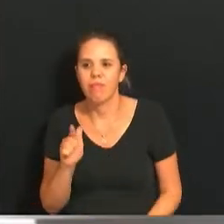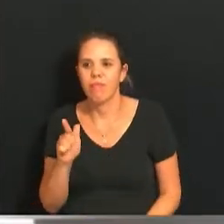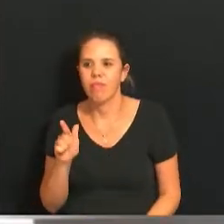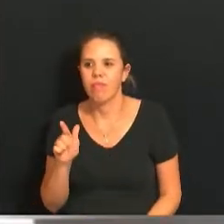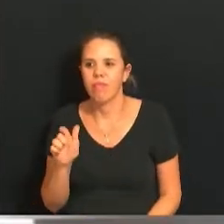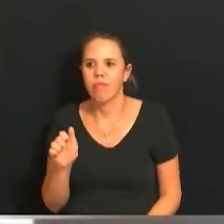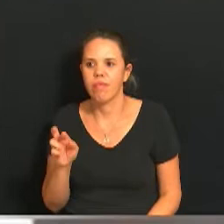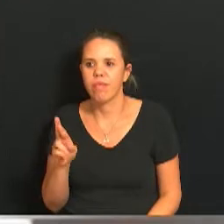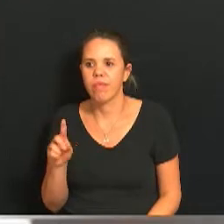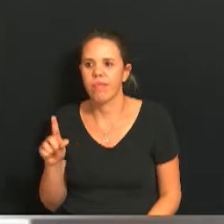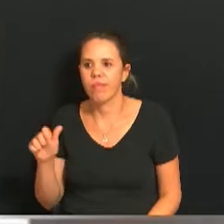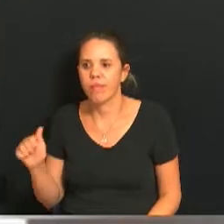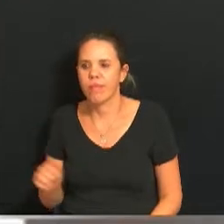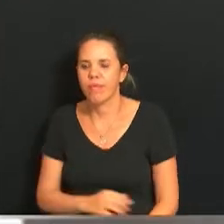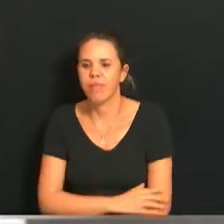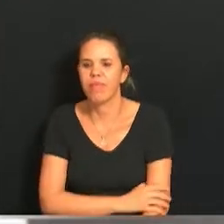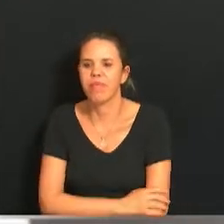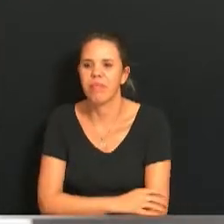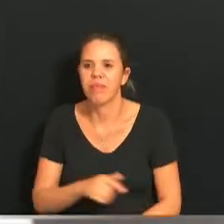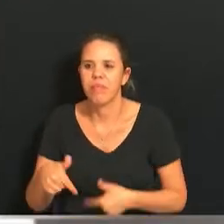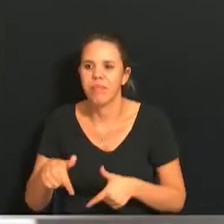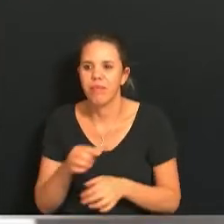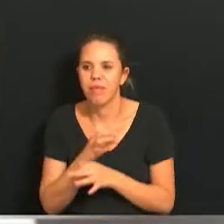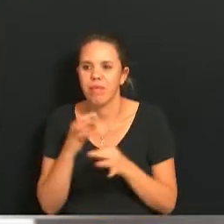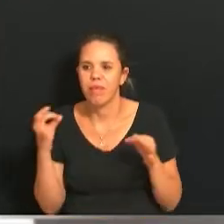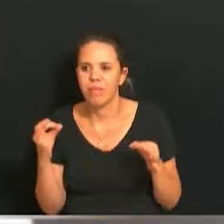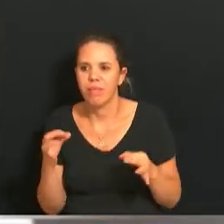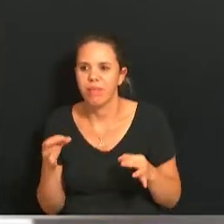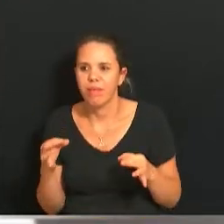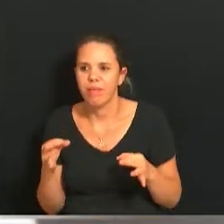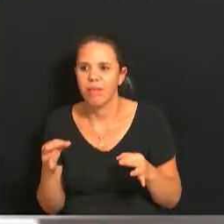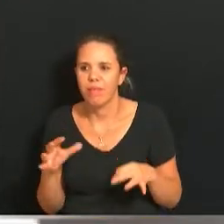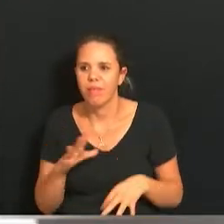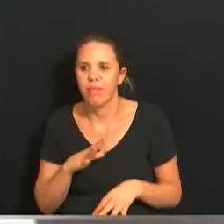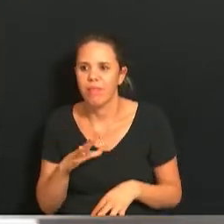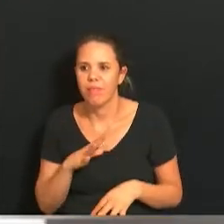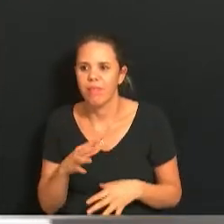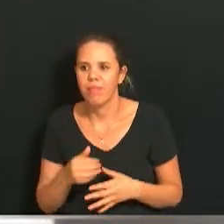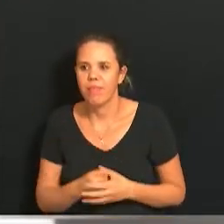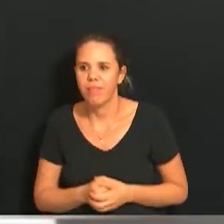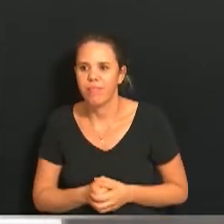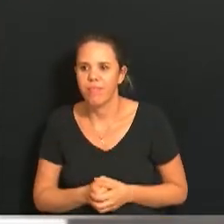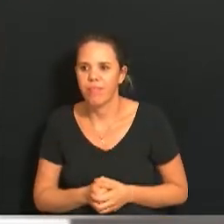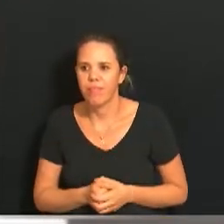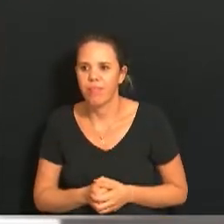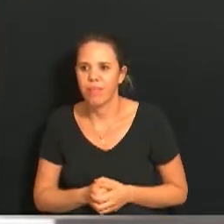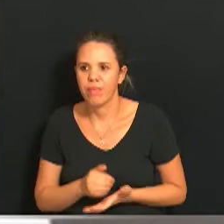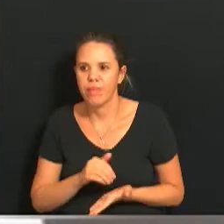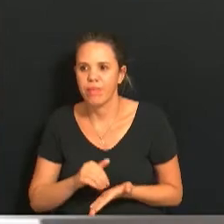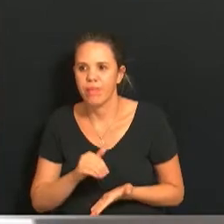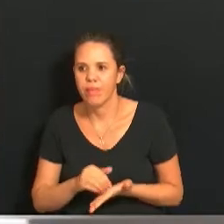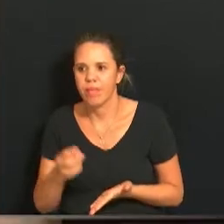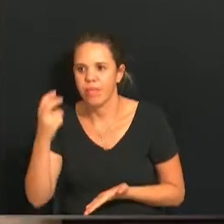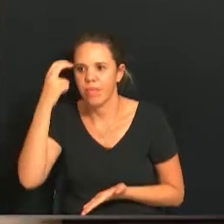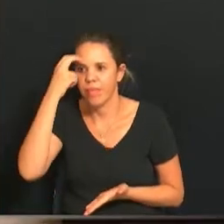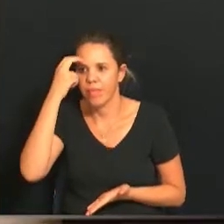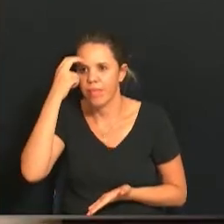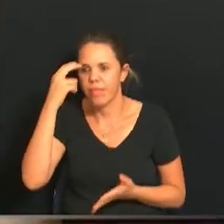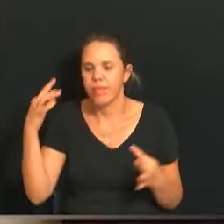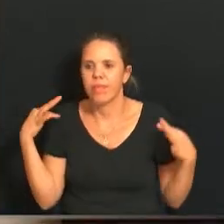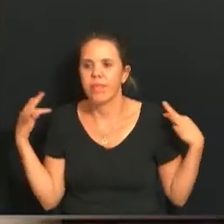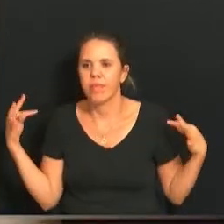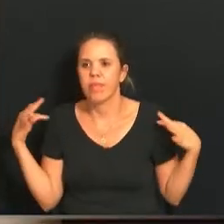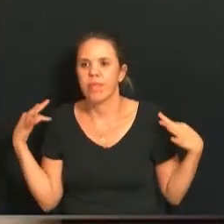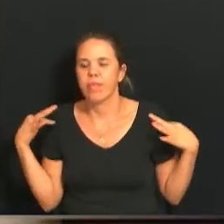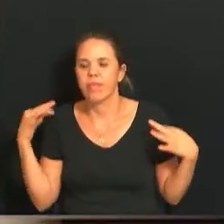né, que tem feito um trabalho excelente na nossa cidade, na Secretaria de Cultura e Turismo. Guida